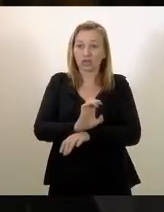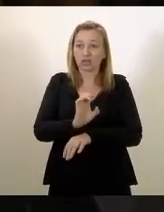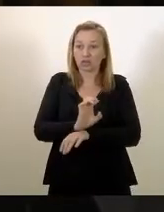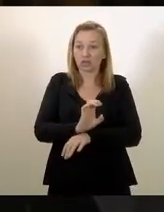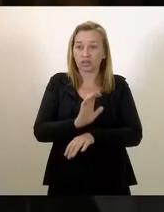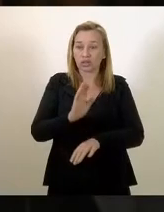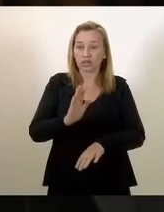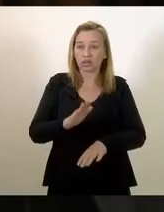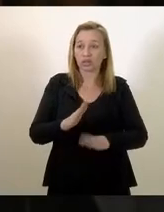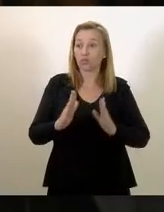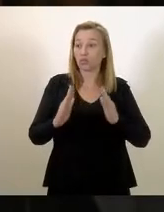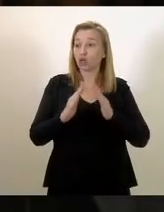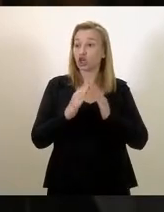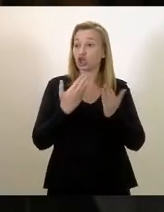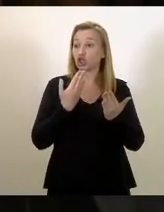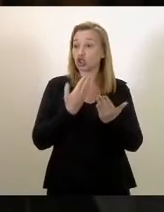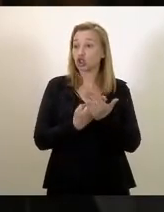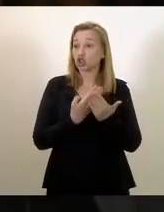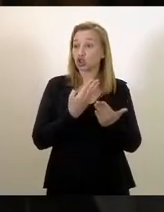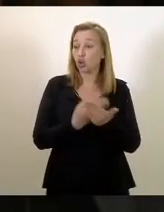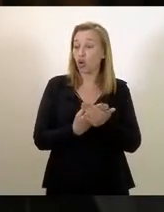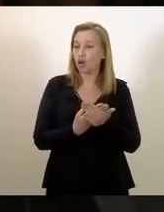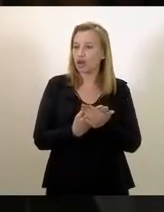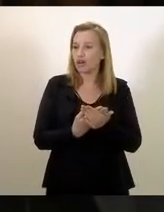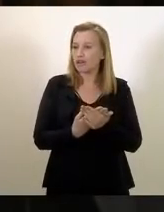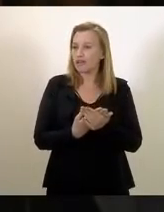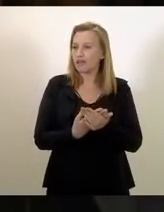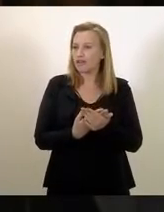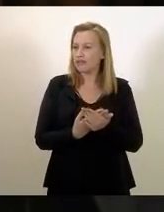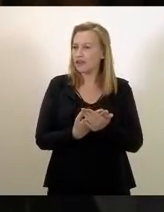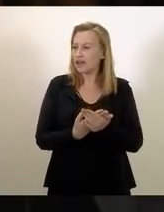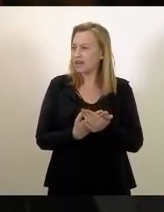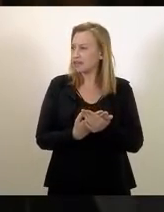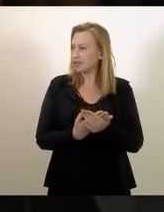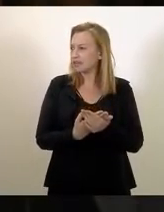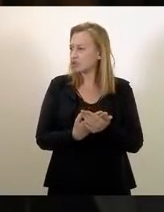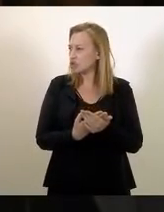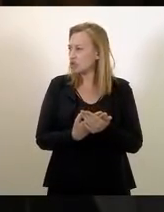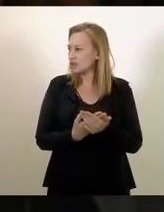escola de freira ou seja um seminário